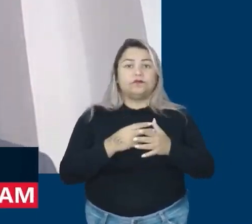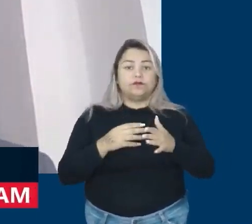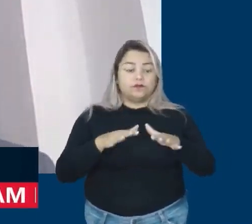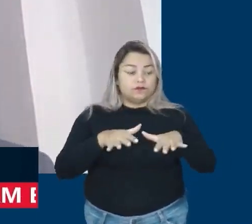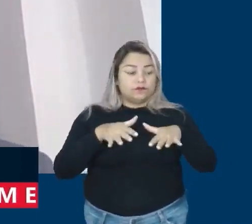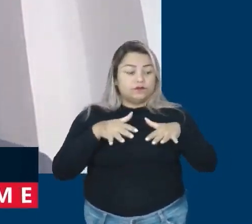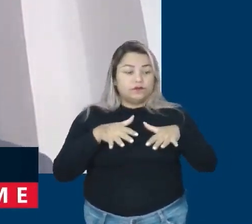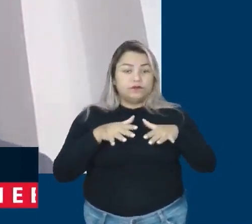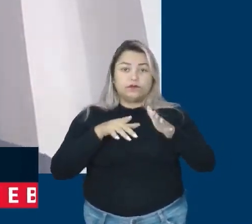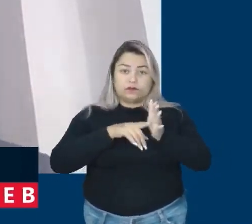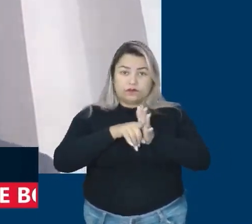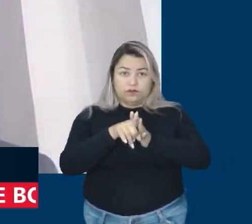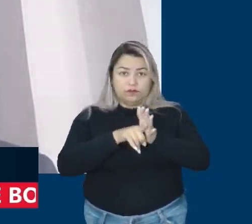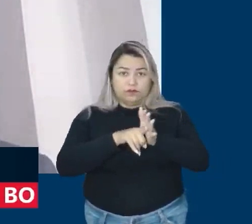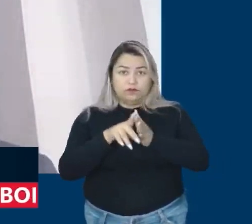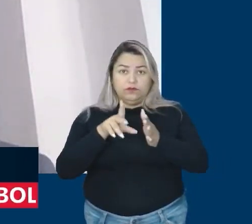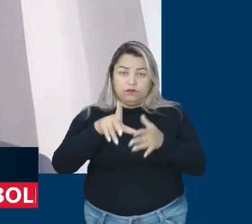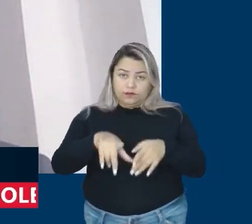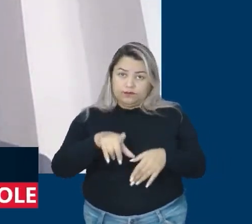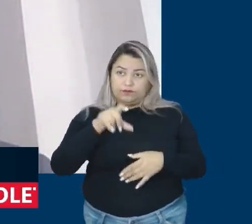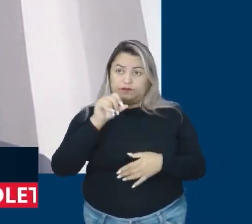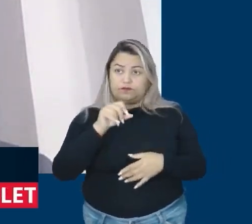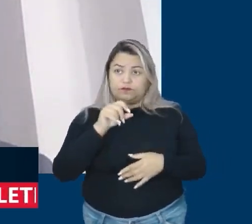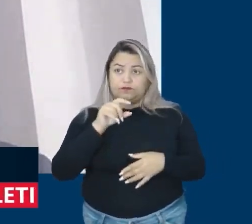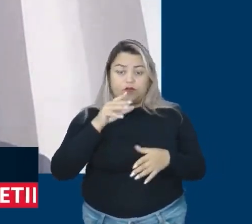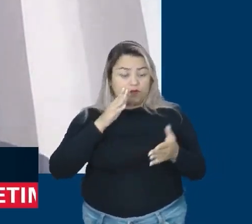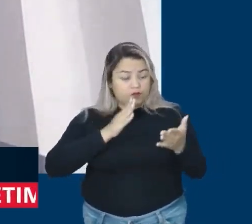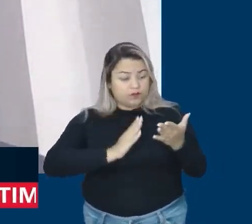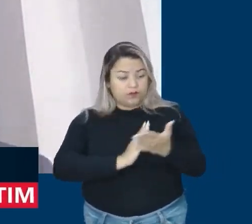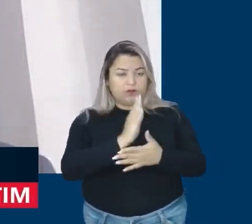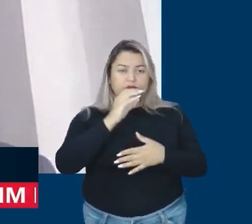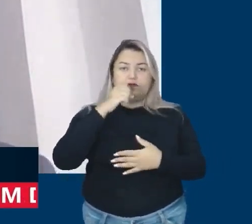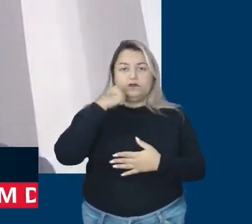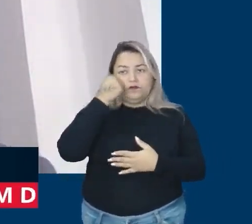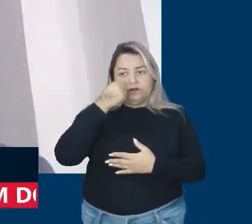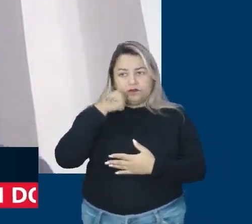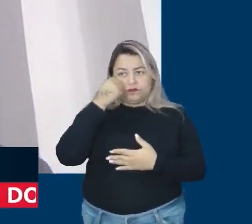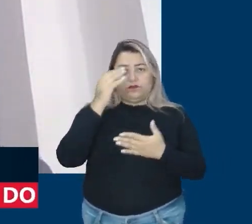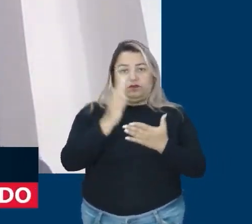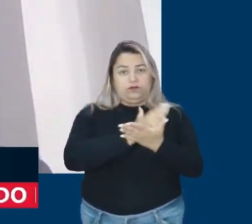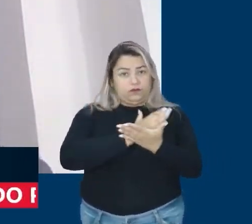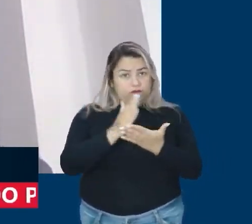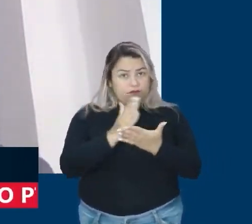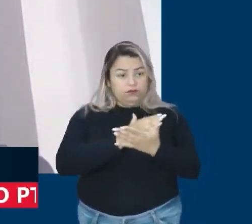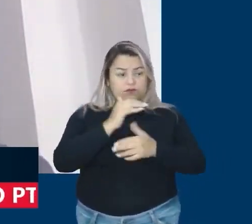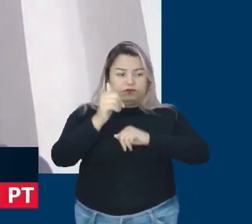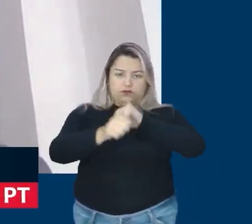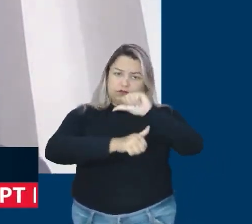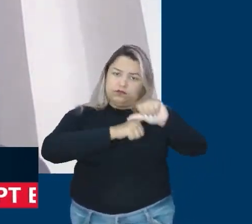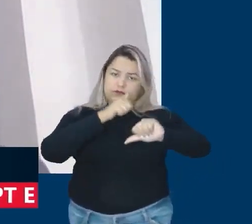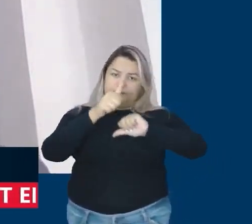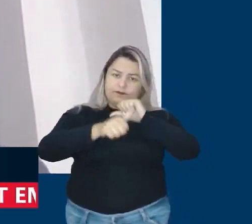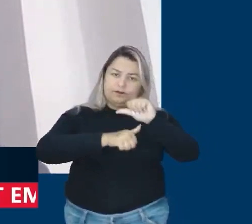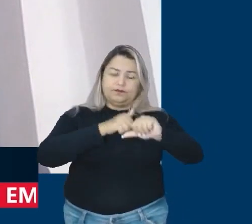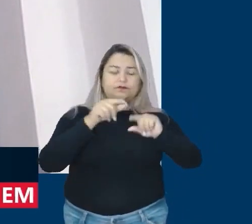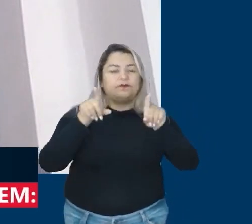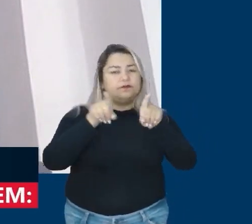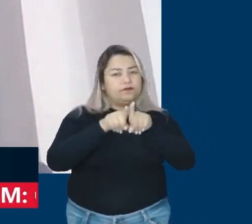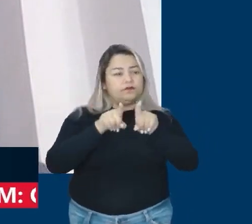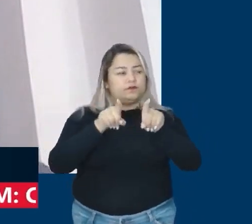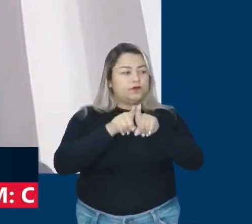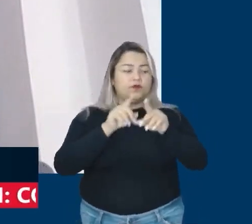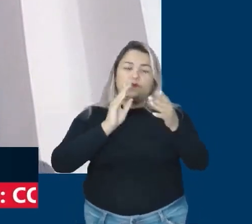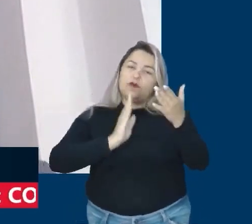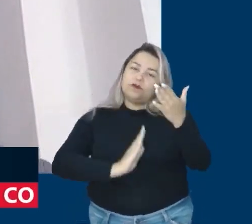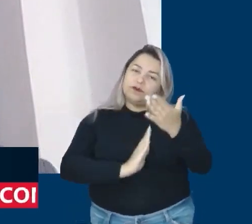foi agora mandado para o Senado e foi aprovado no Senado com algumas mudanças em relação ao que foi aprovado